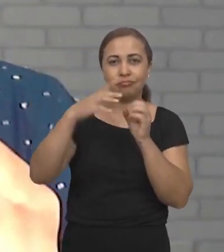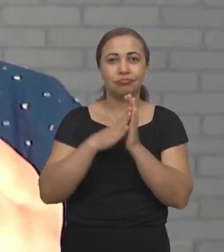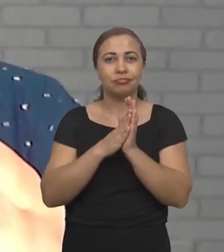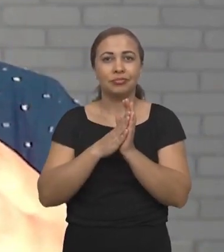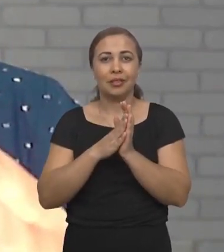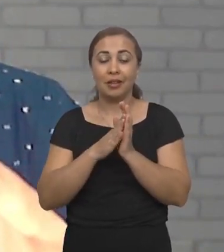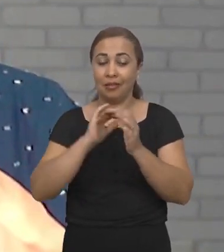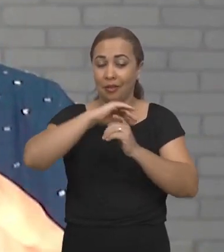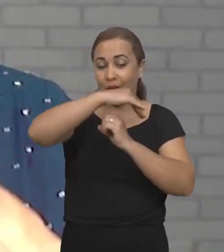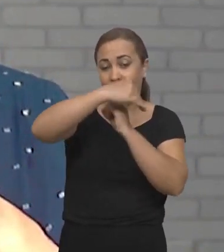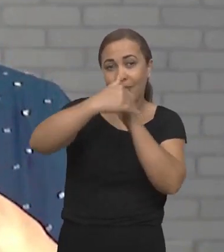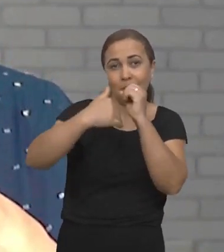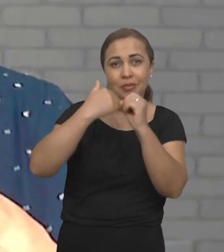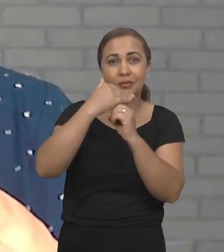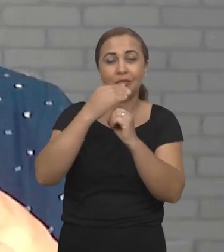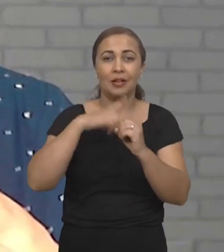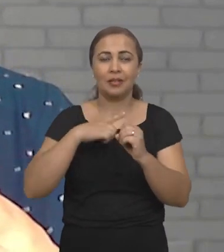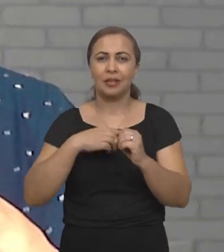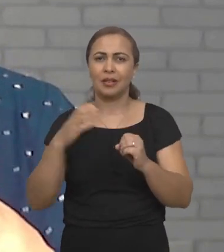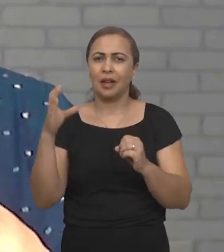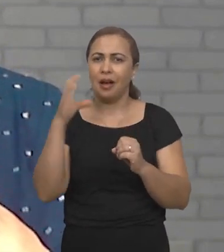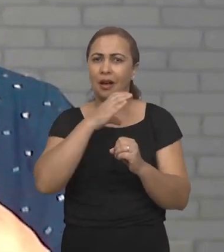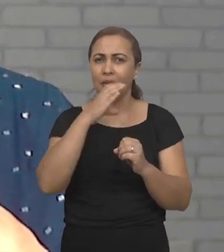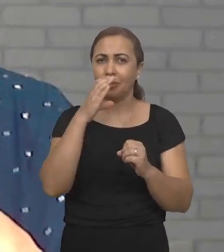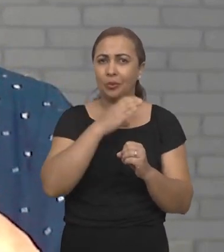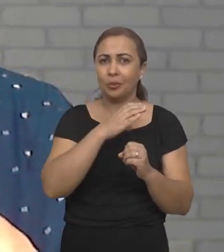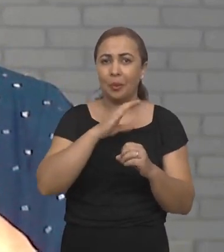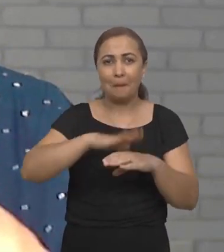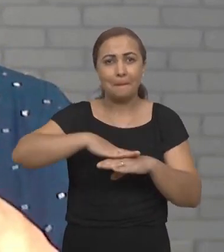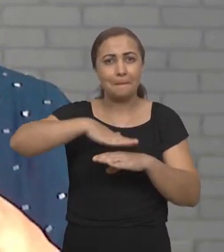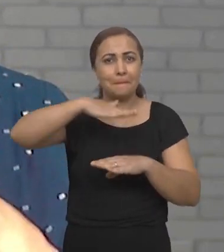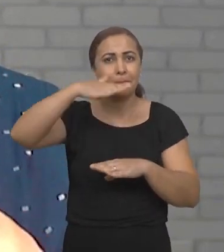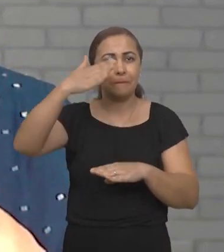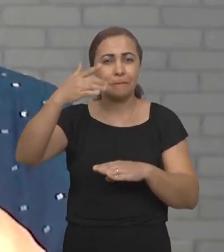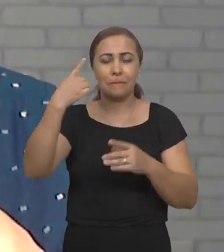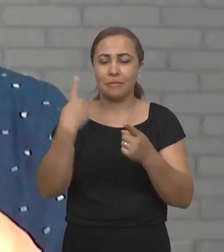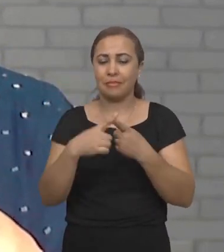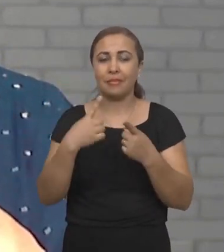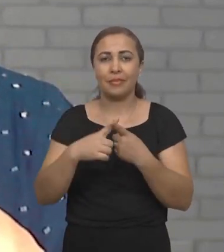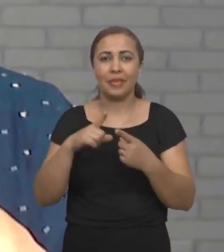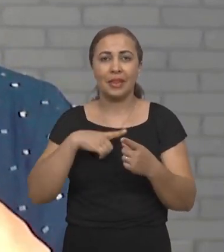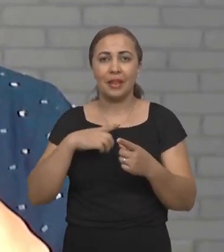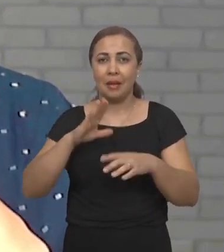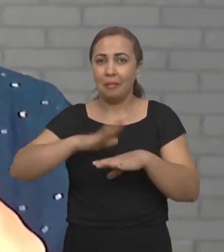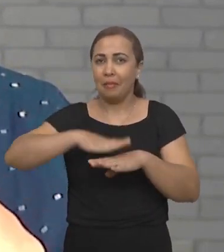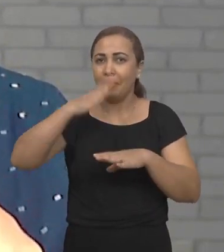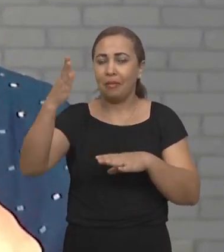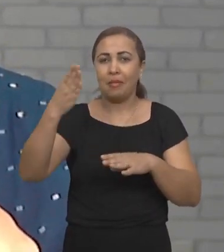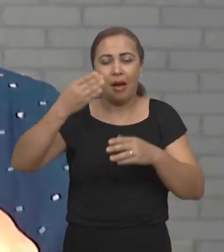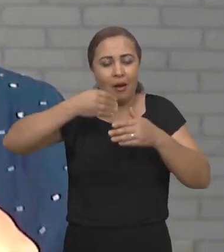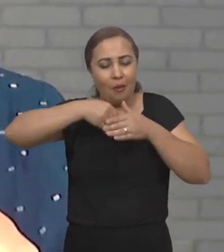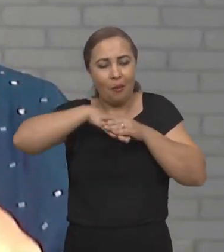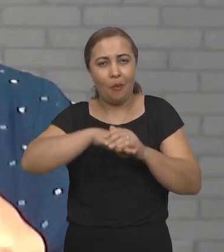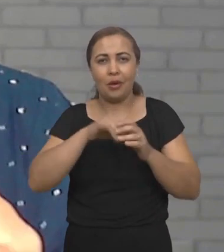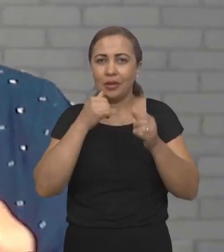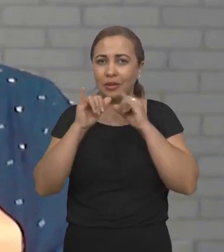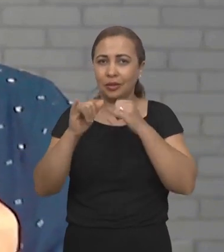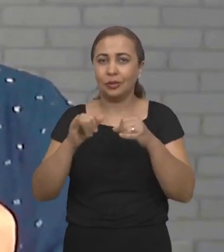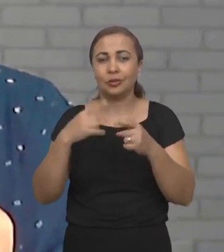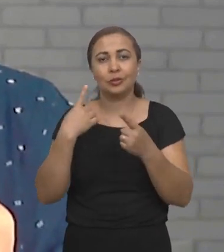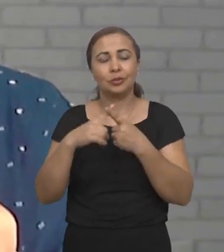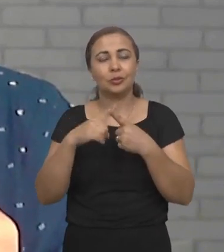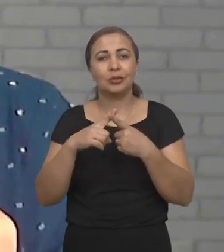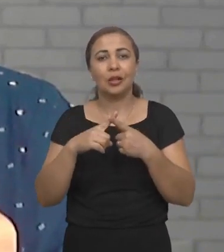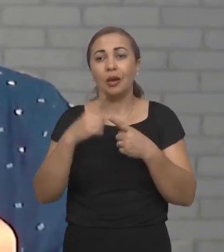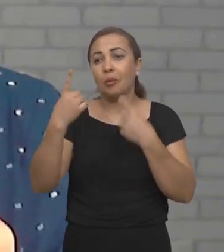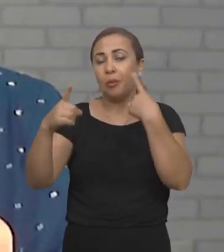o elemento revestido vai ter uma temperatura maior, porque ele tem uma maior energia térmica, do que o